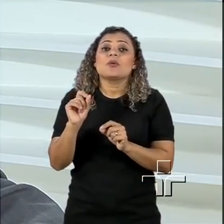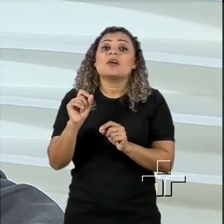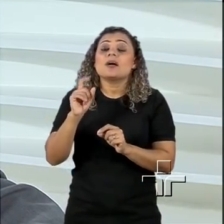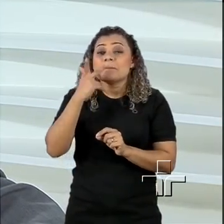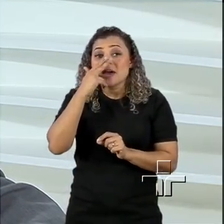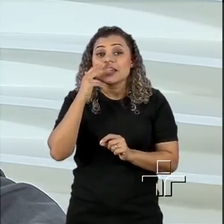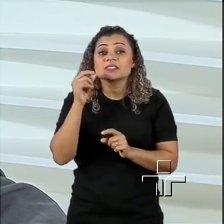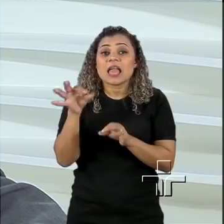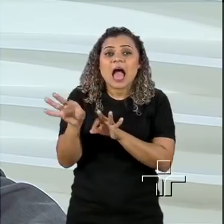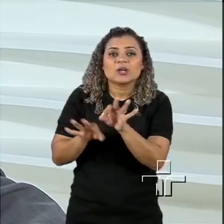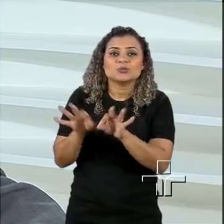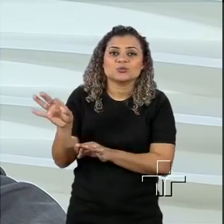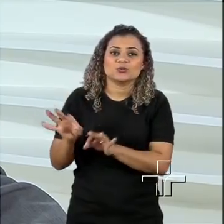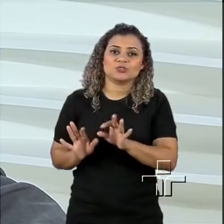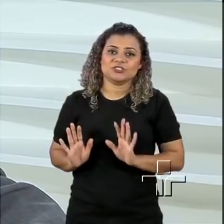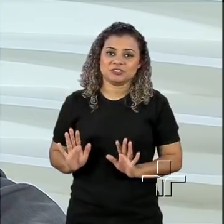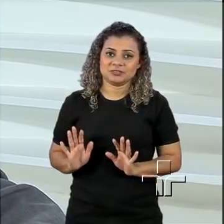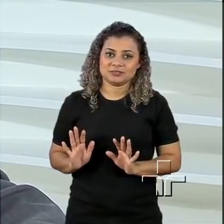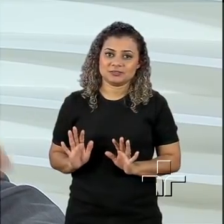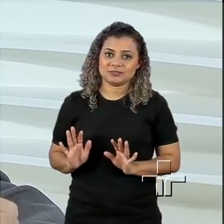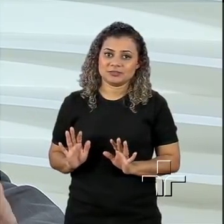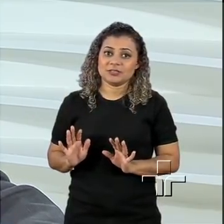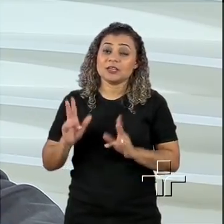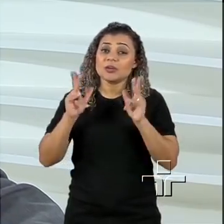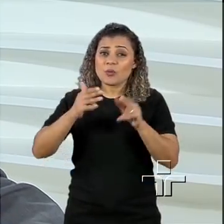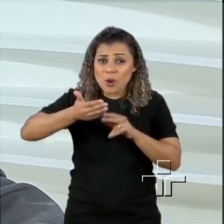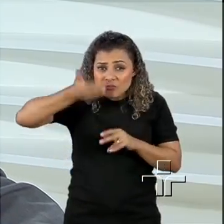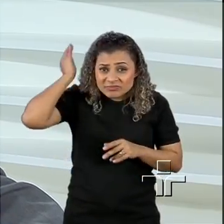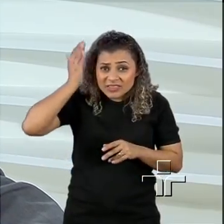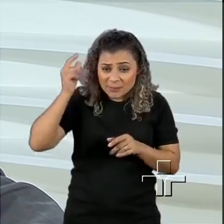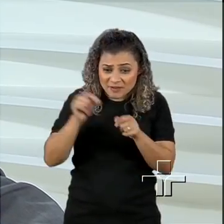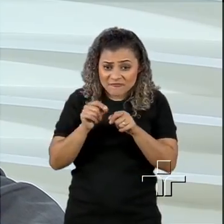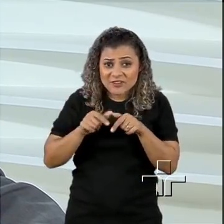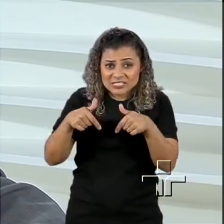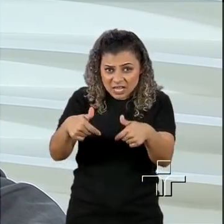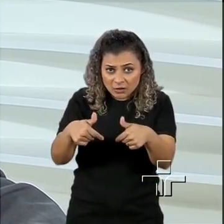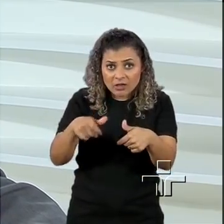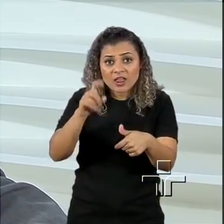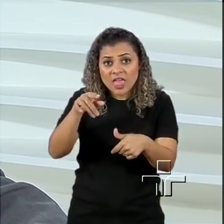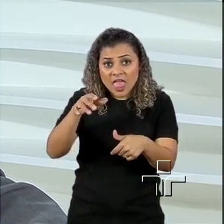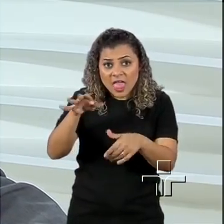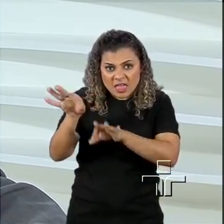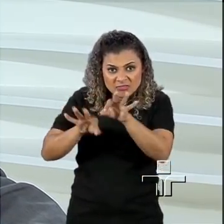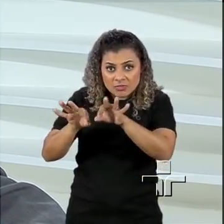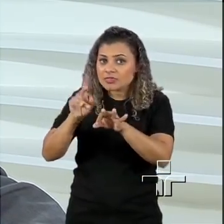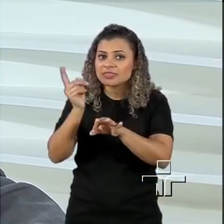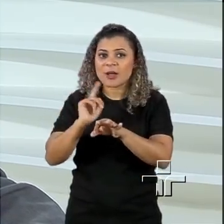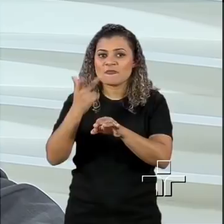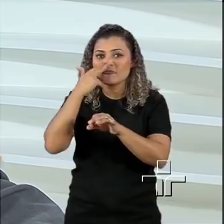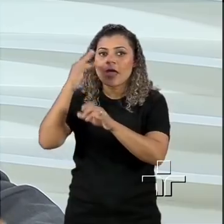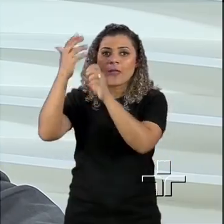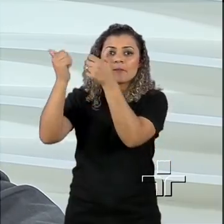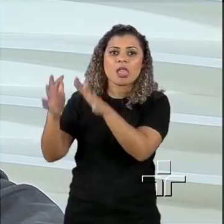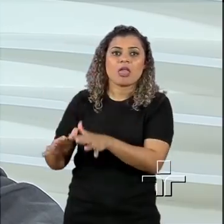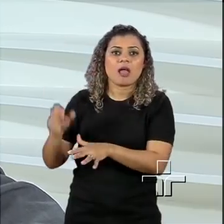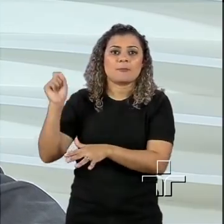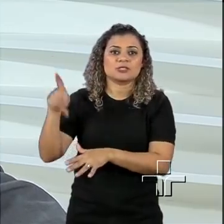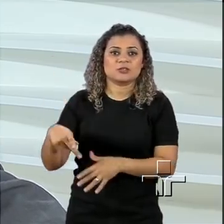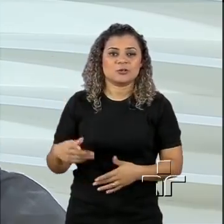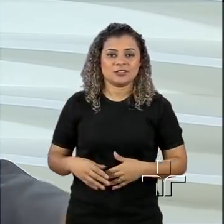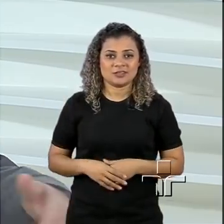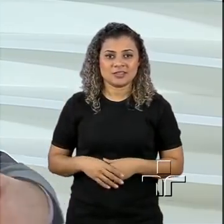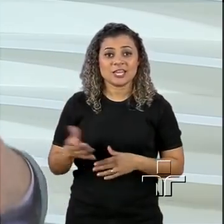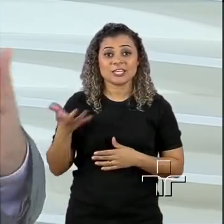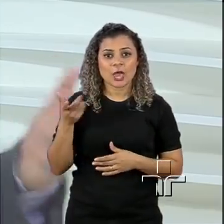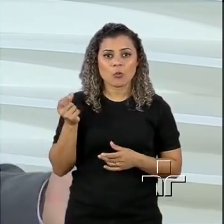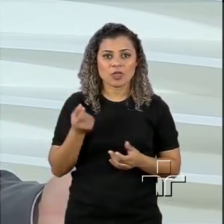de ajuste. Agora, o que o Temer tentou fazer não foi ajuste, foi desmonte da Previdência, para sobrar mais espaço para o sistema